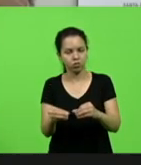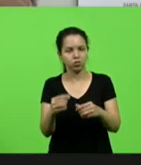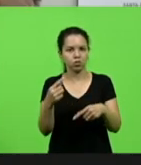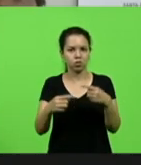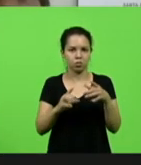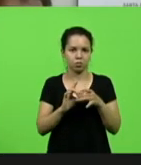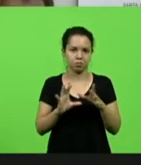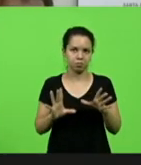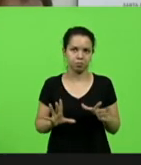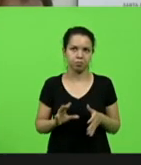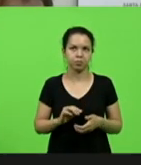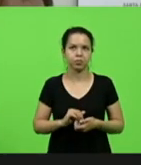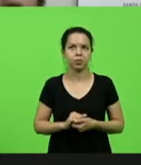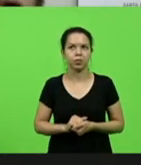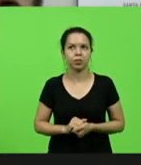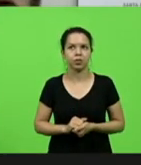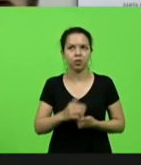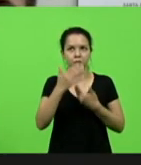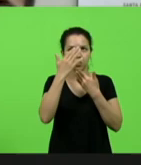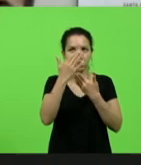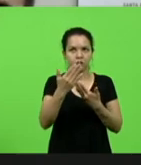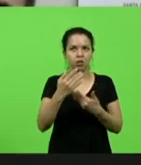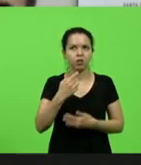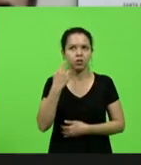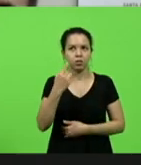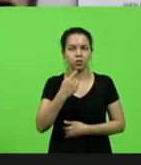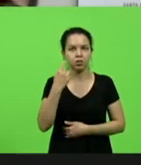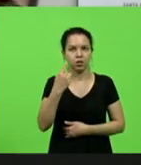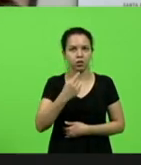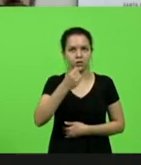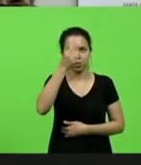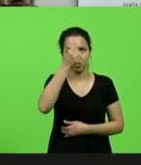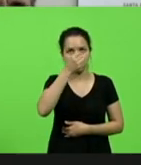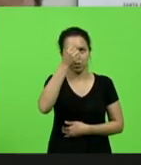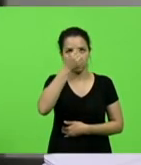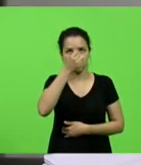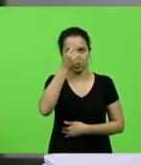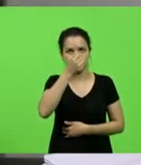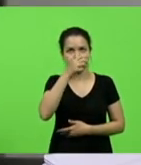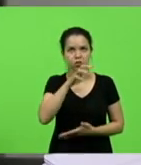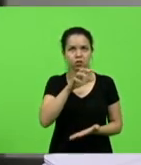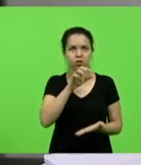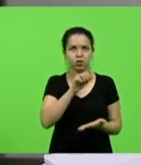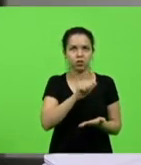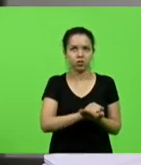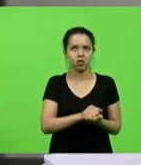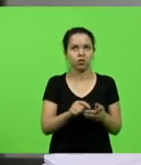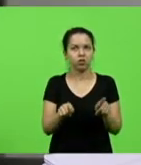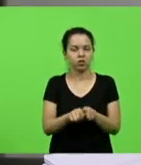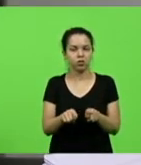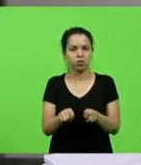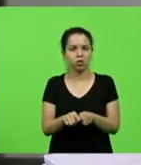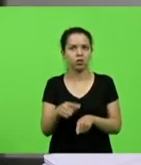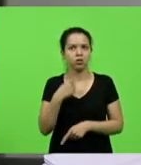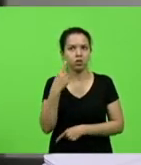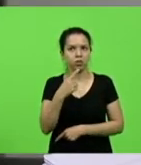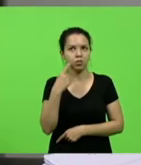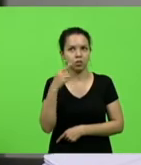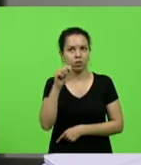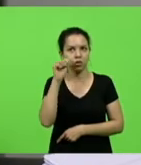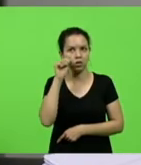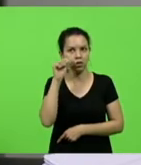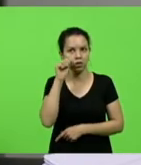Obrigado. Obrigada, deputado Maurício, pela sua manifestação. Eu tenho inscrição da deputada Ana Campagnolo. Também pode